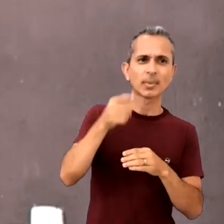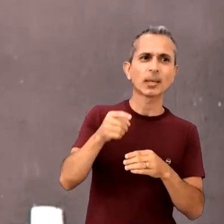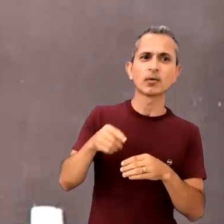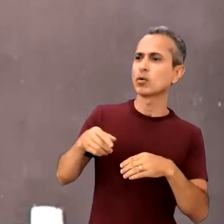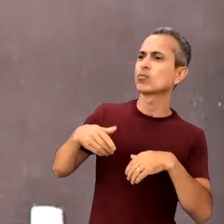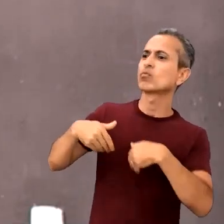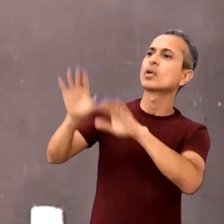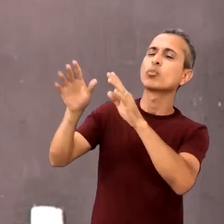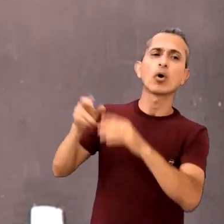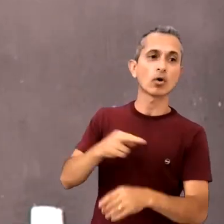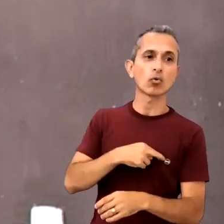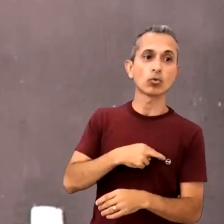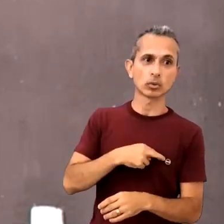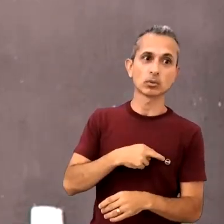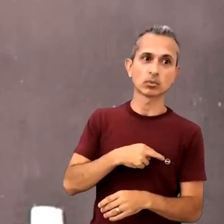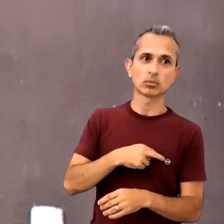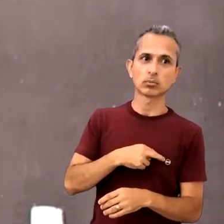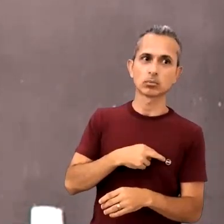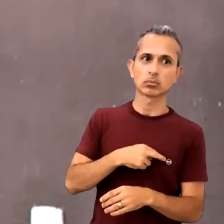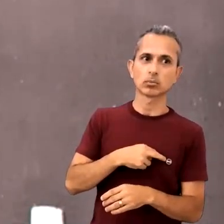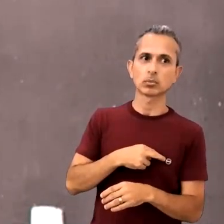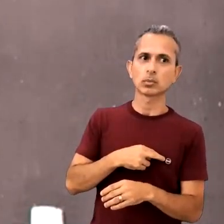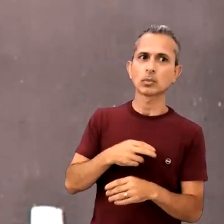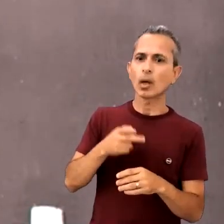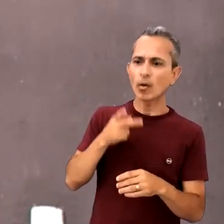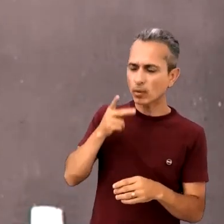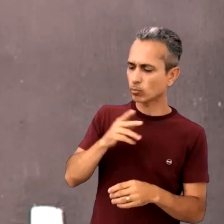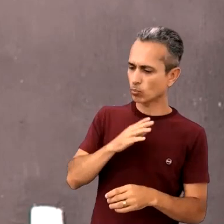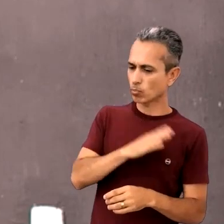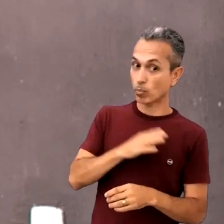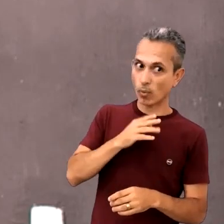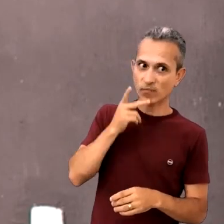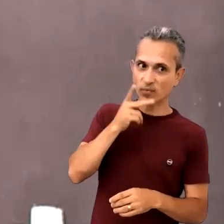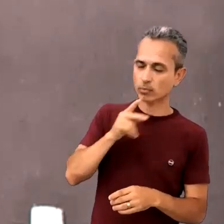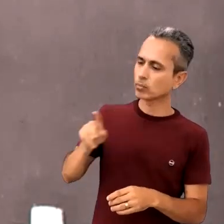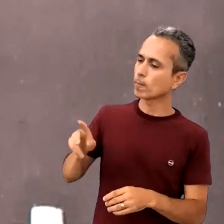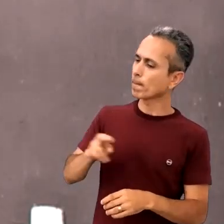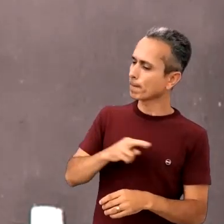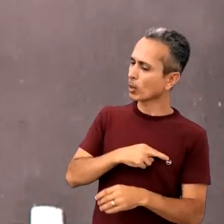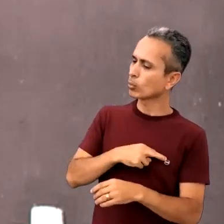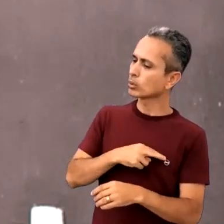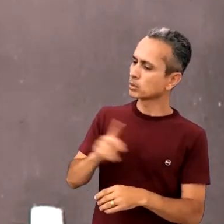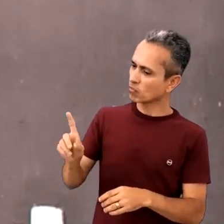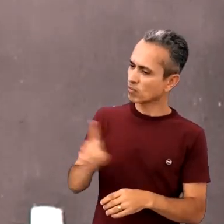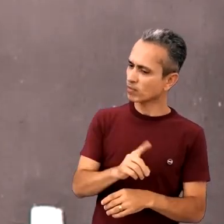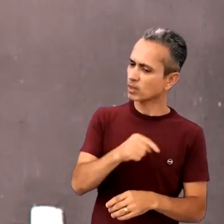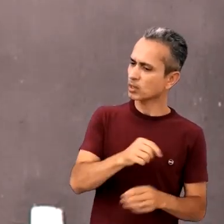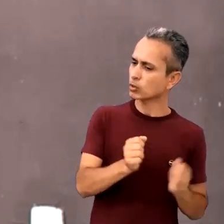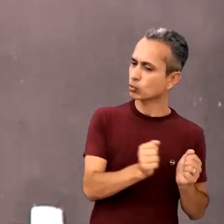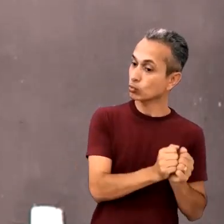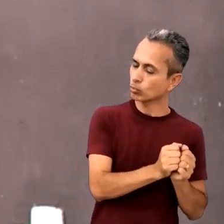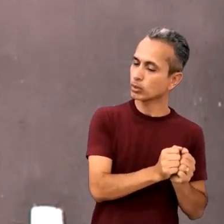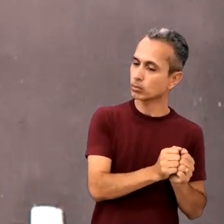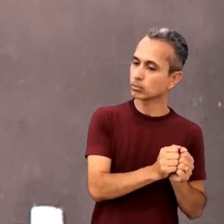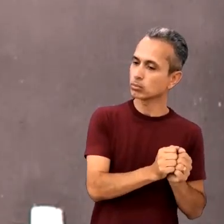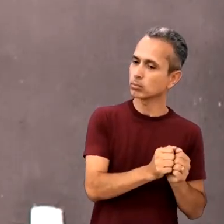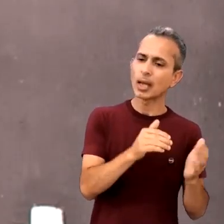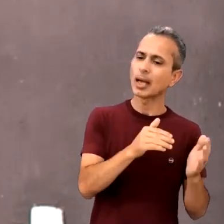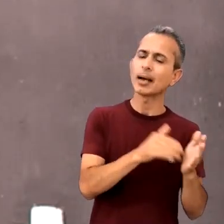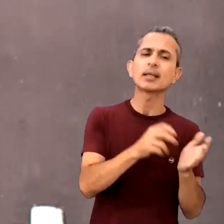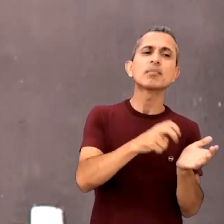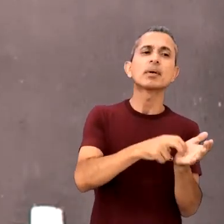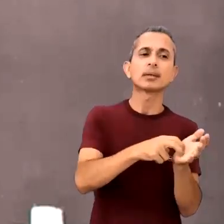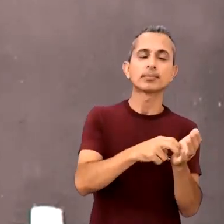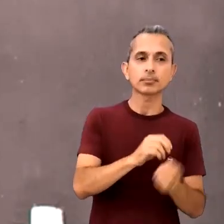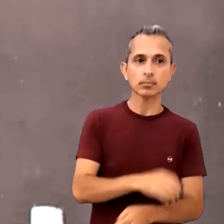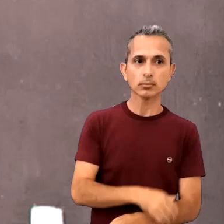vai. E além do mais, ele disse no verso 15, disse mais: traga o manto que